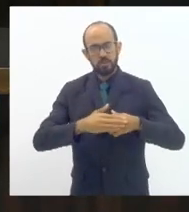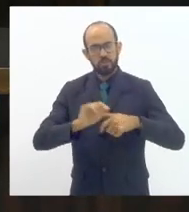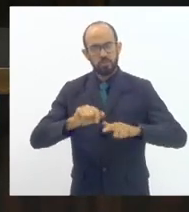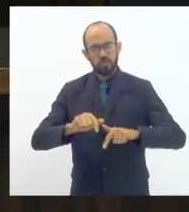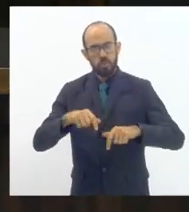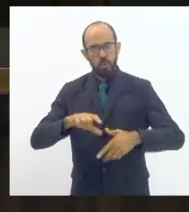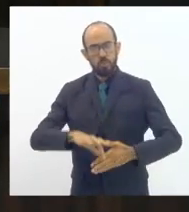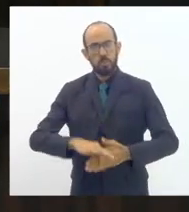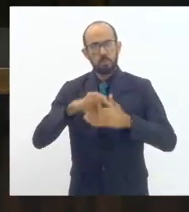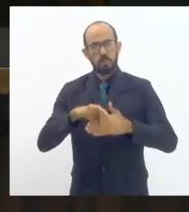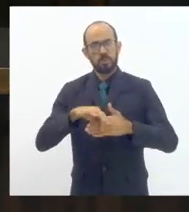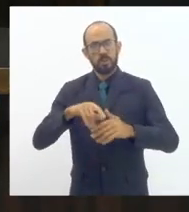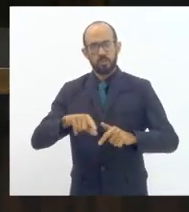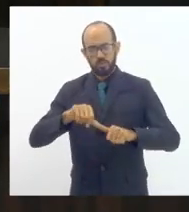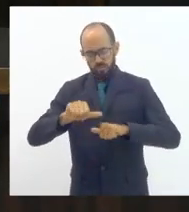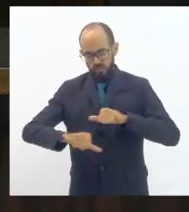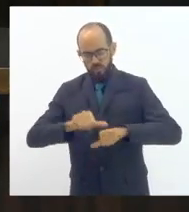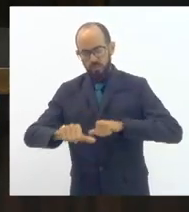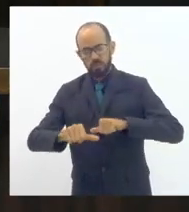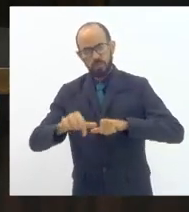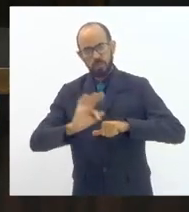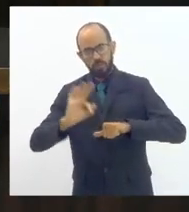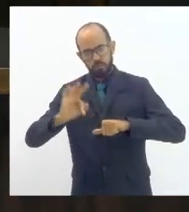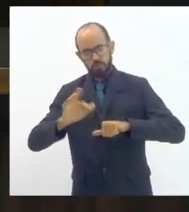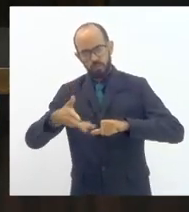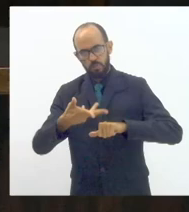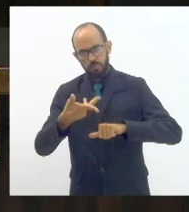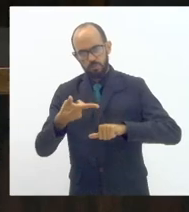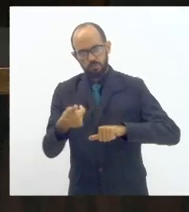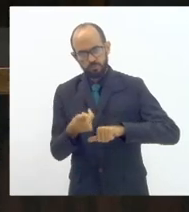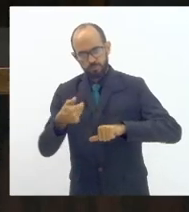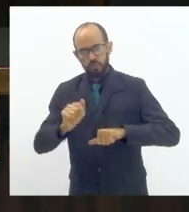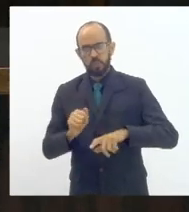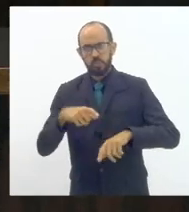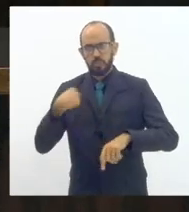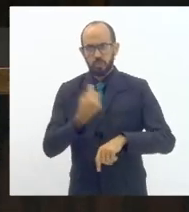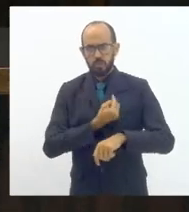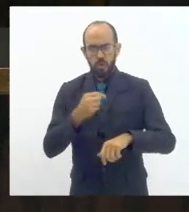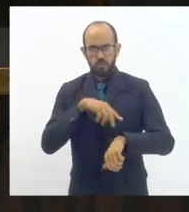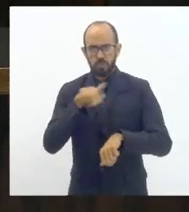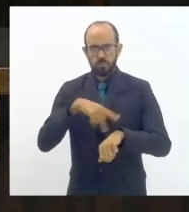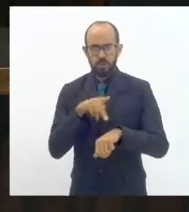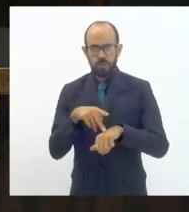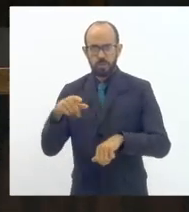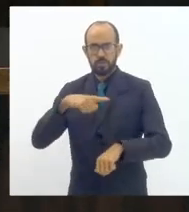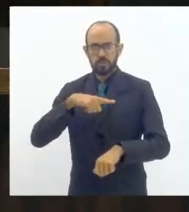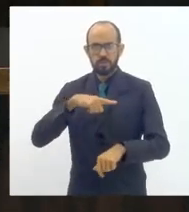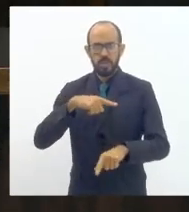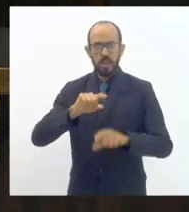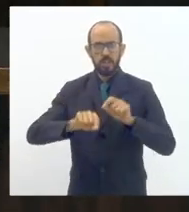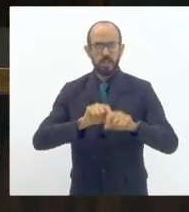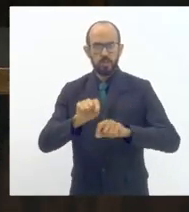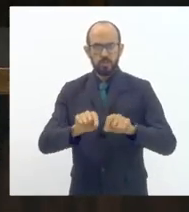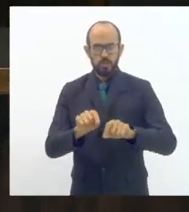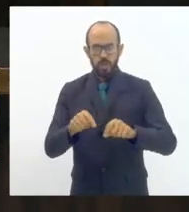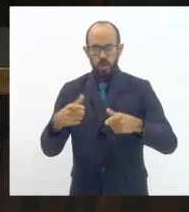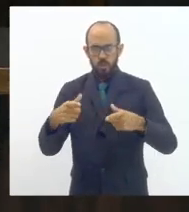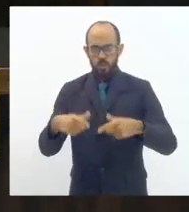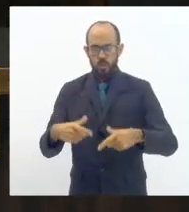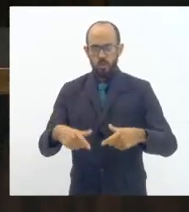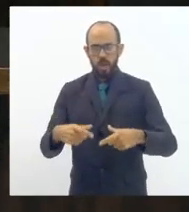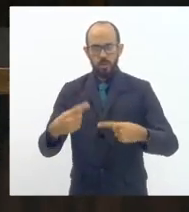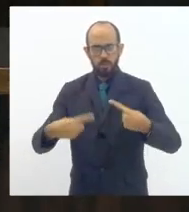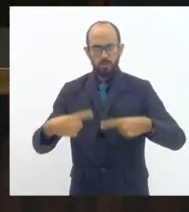transformação para um futuro mais digno, um futuro onde o nosso país tenha espaço e